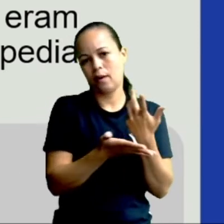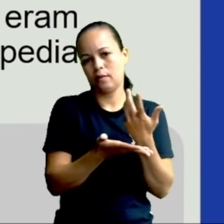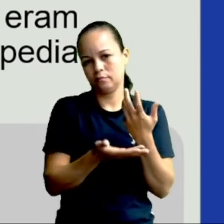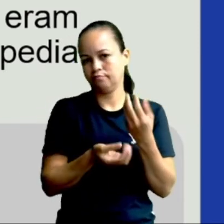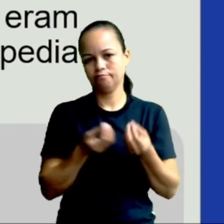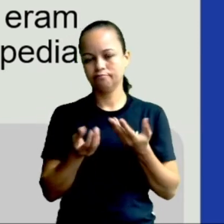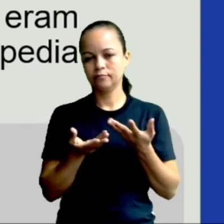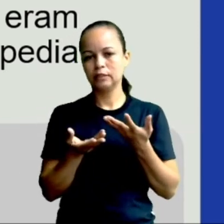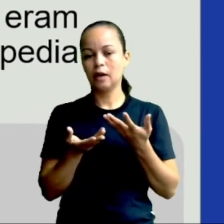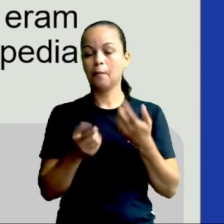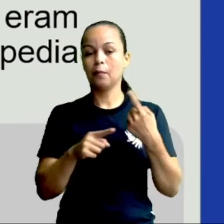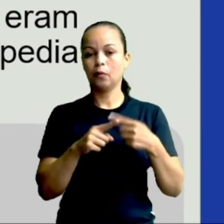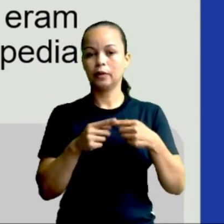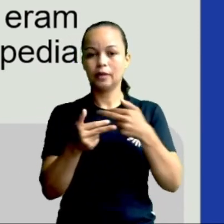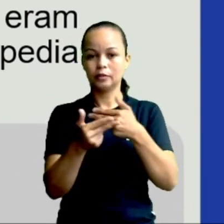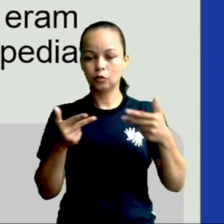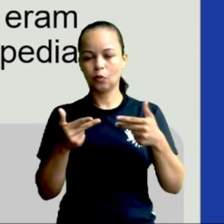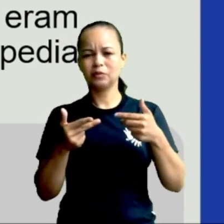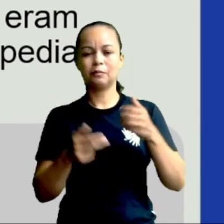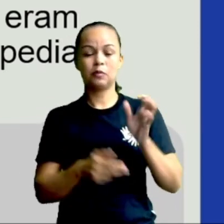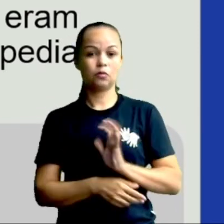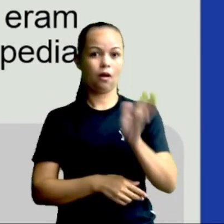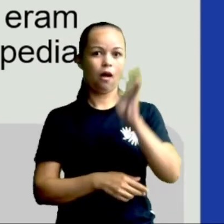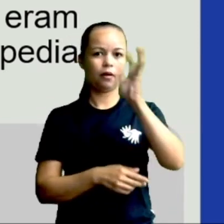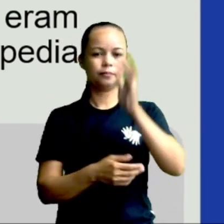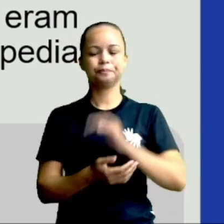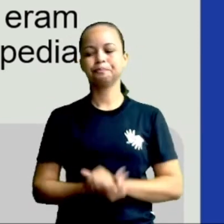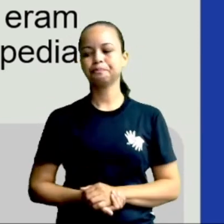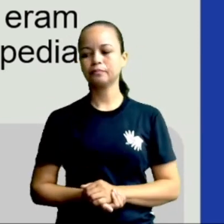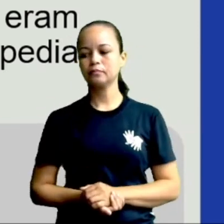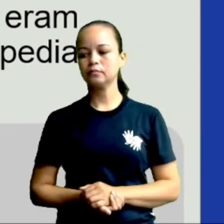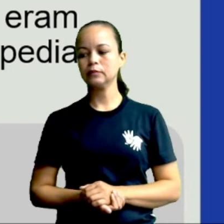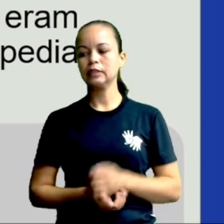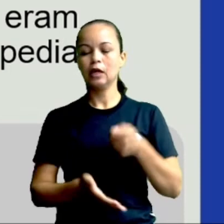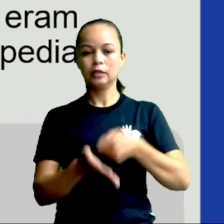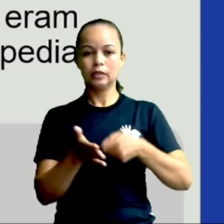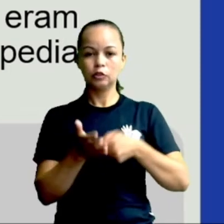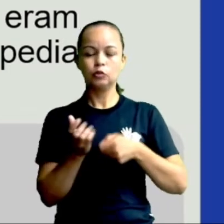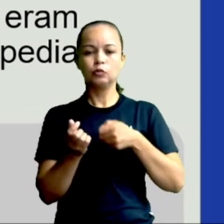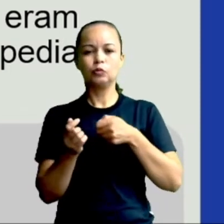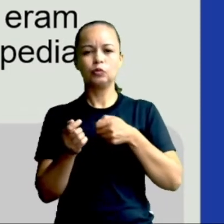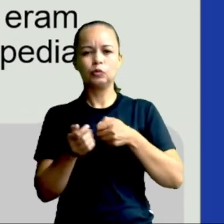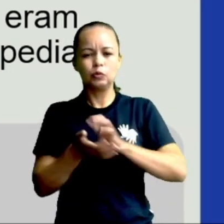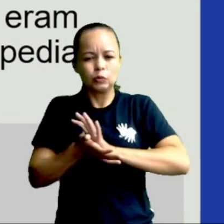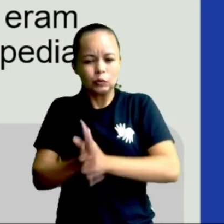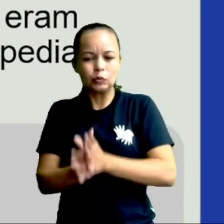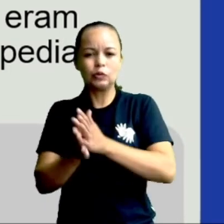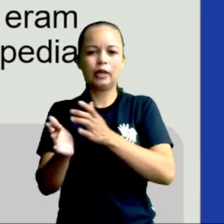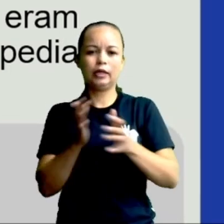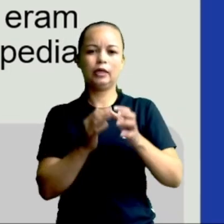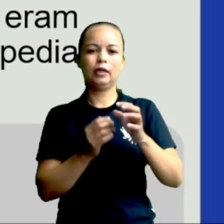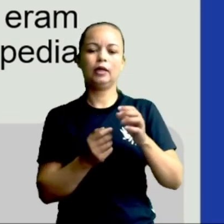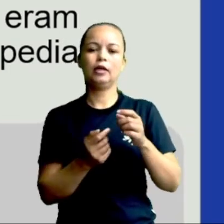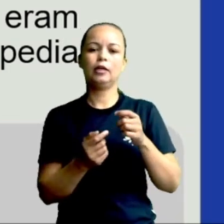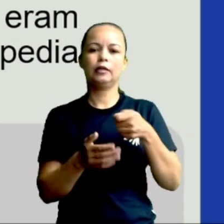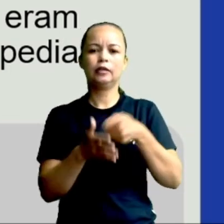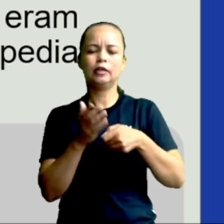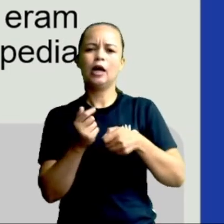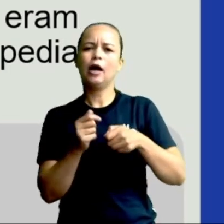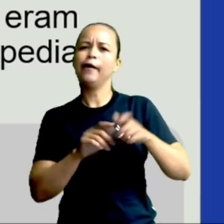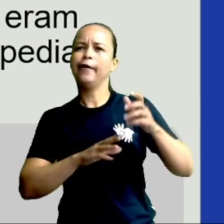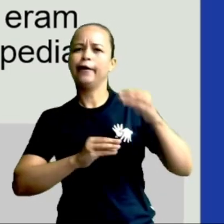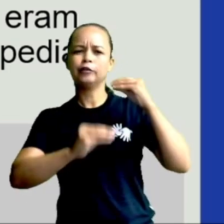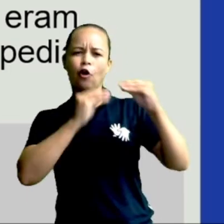como comprar, porque as coisas eram muito caras, A censura e o autoritarismo também eram marcas, então, novela que